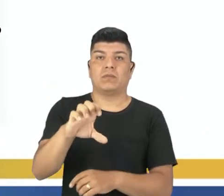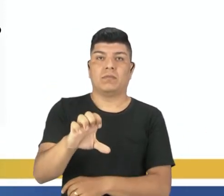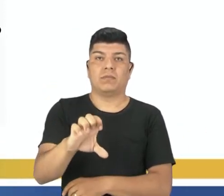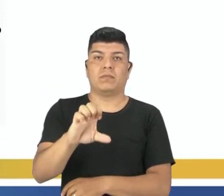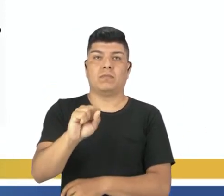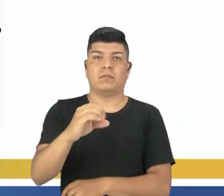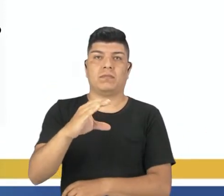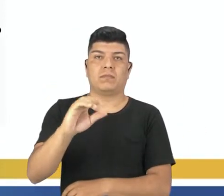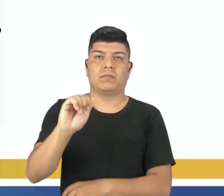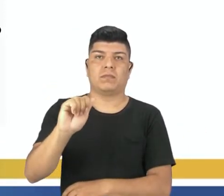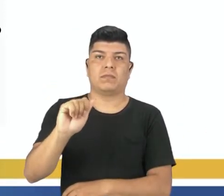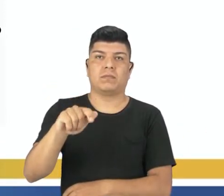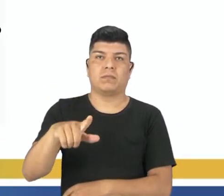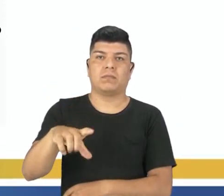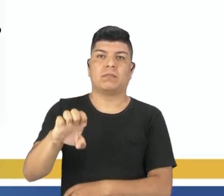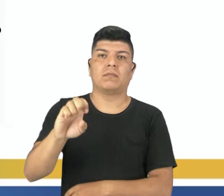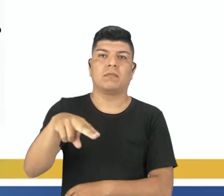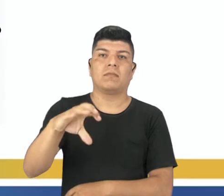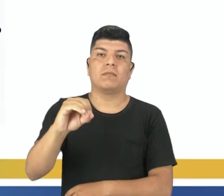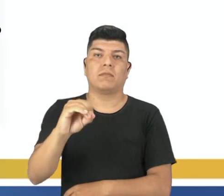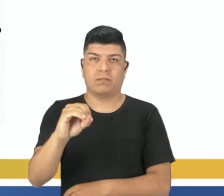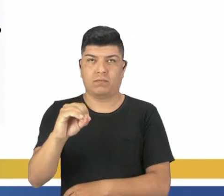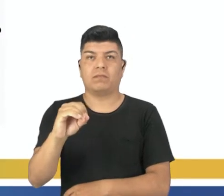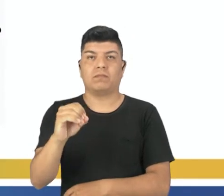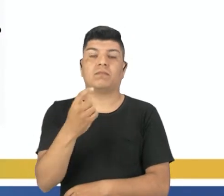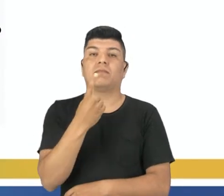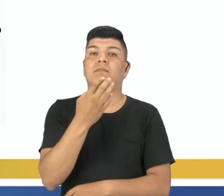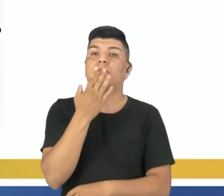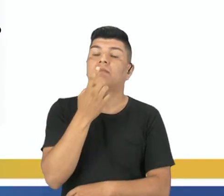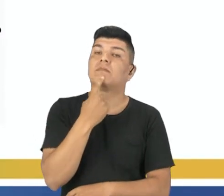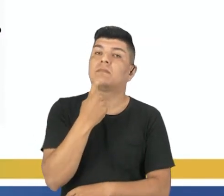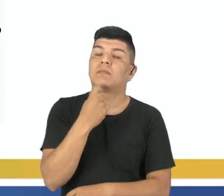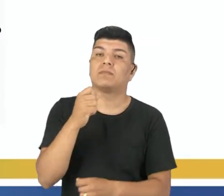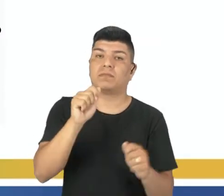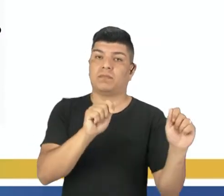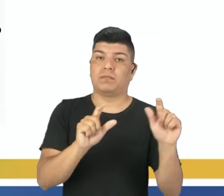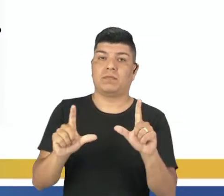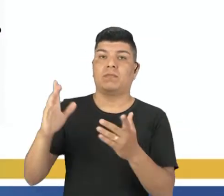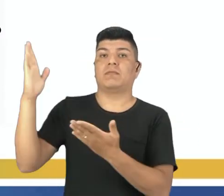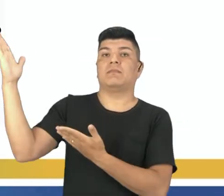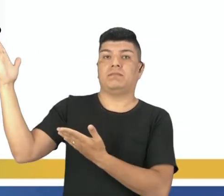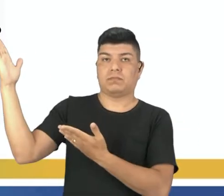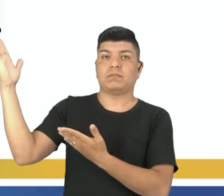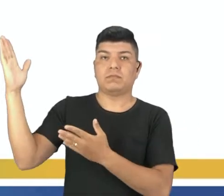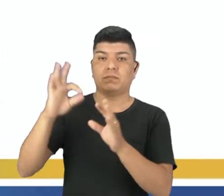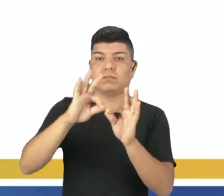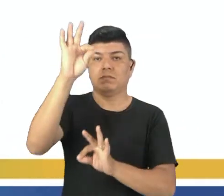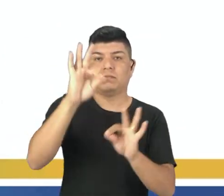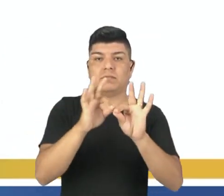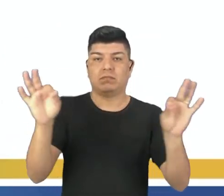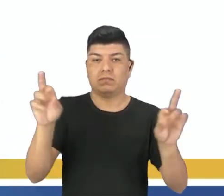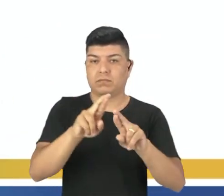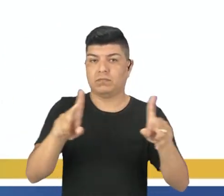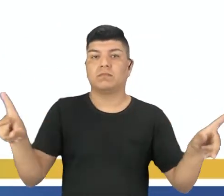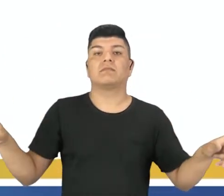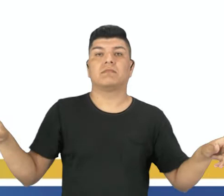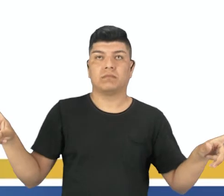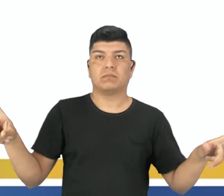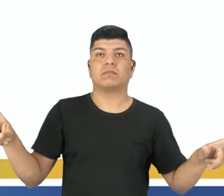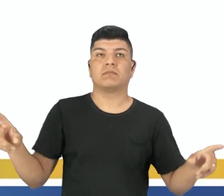aparecem vermelhinho aí na imagem para vocês todos os lados desse trapézio né apresentam medidas diferentes